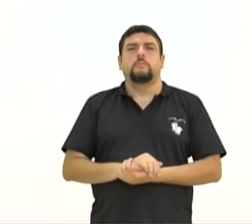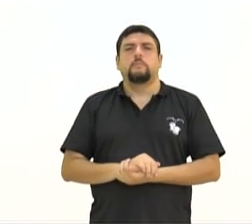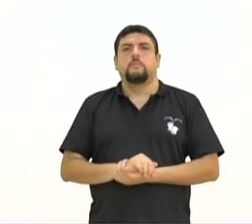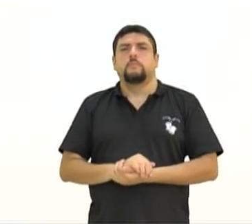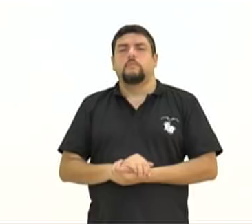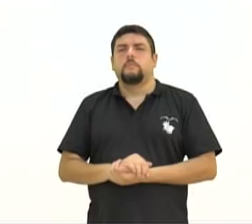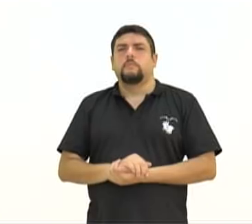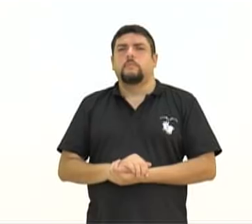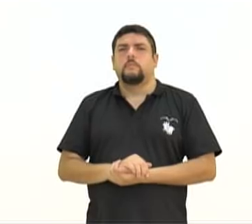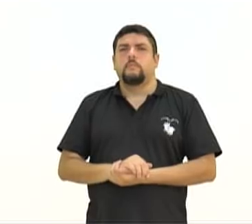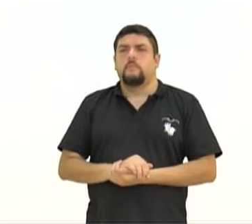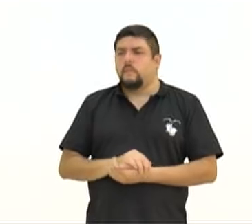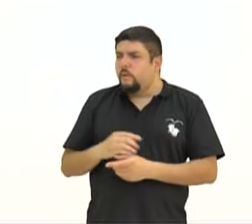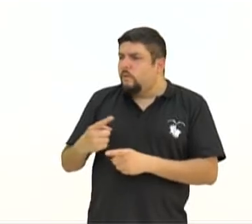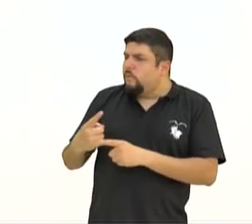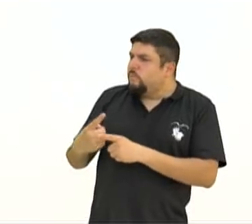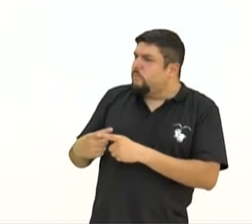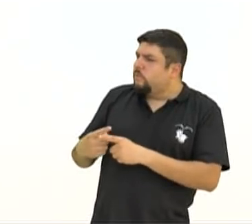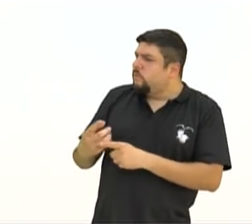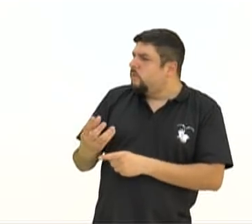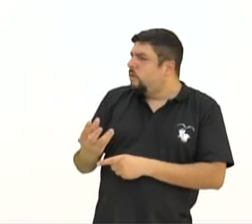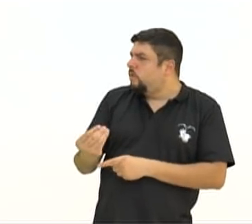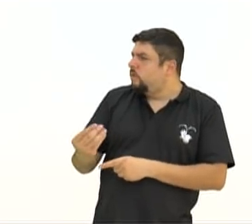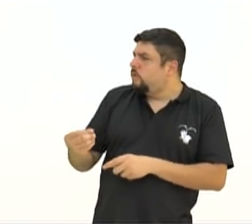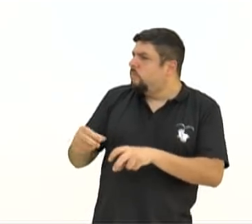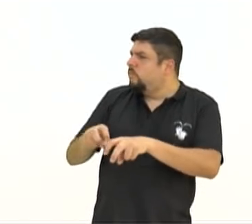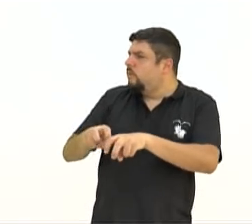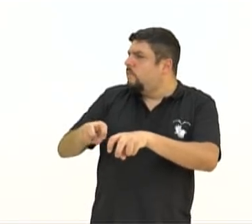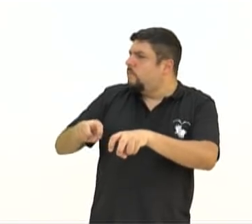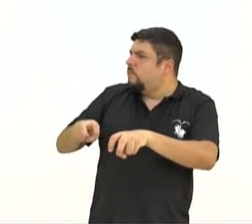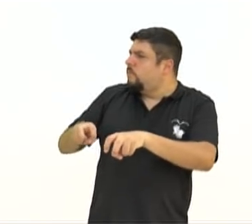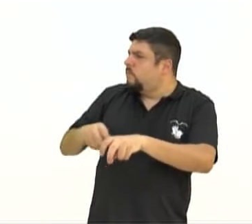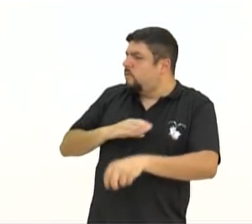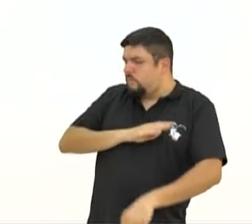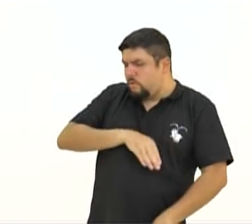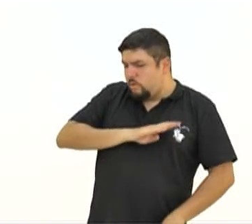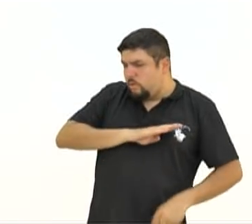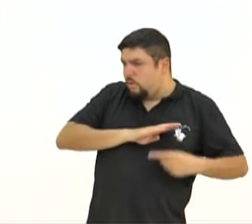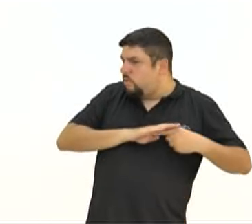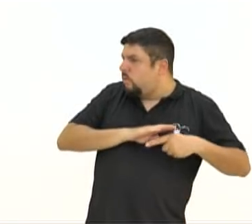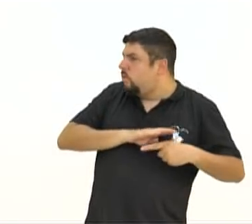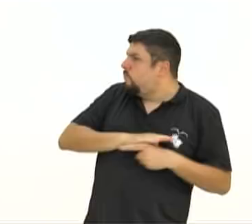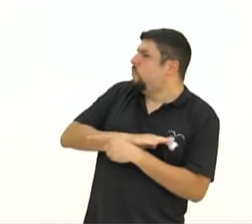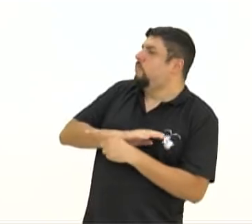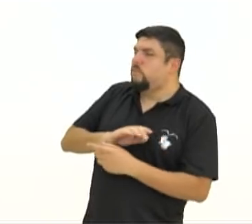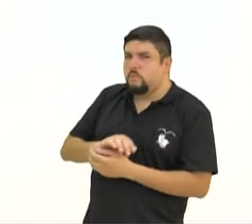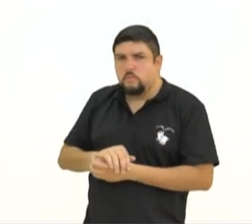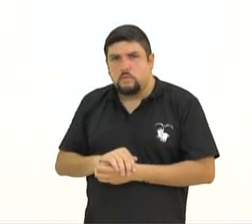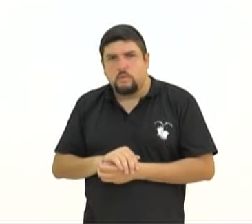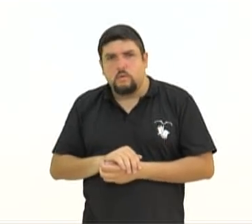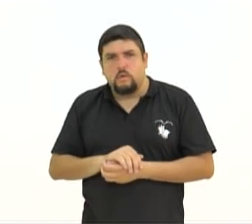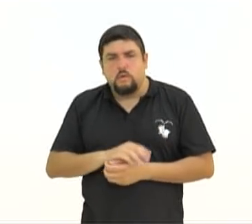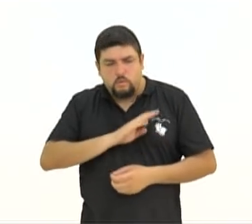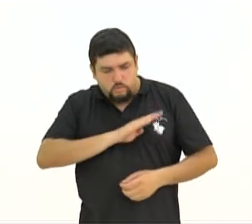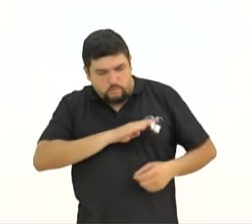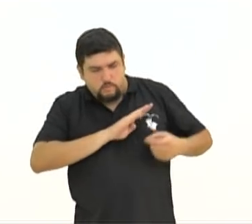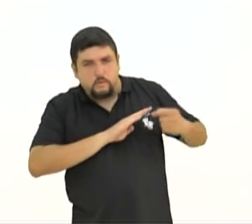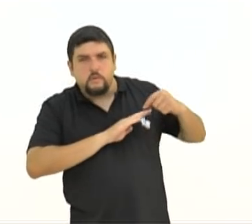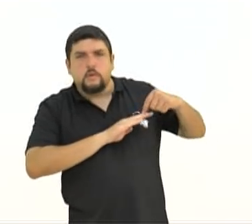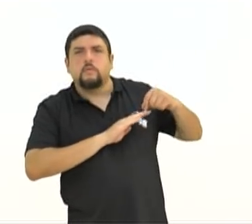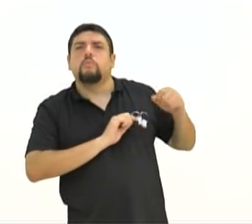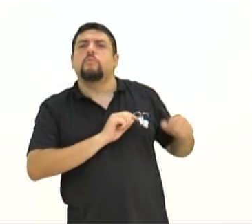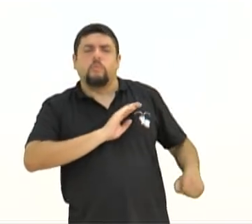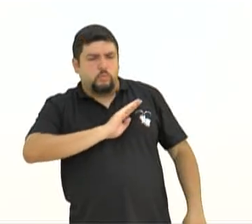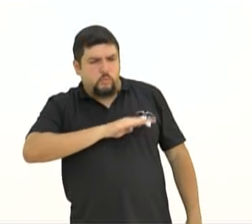aí ele pergunta, para que tanta perna, meu Deus? Pergunta meu coração. Né? Então, o coração, nesse momento, ele adquire um